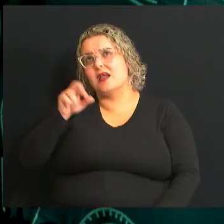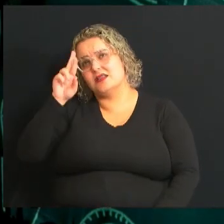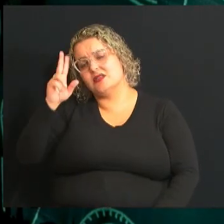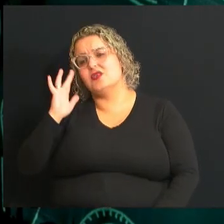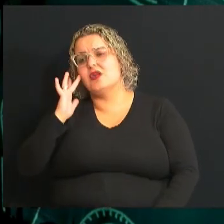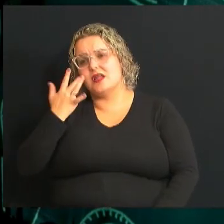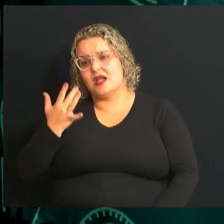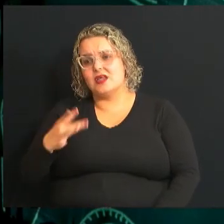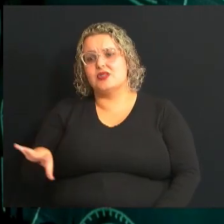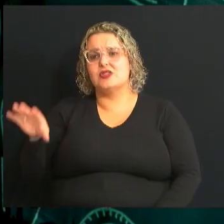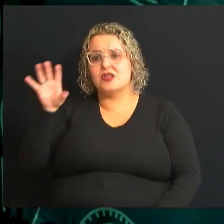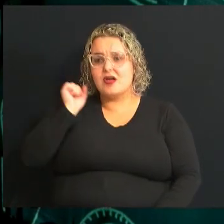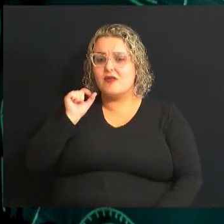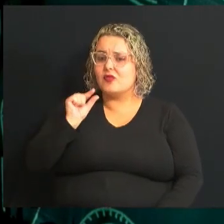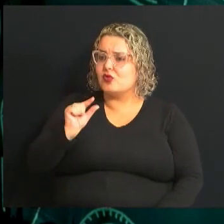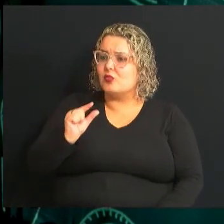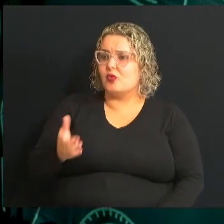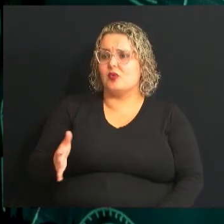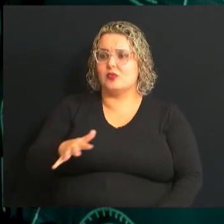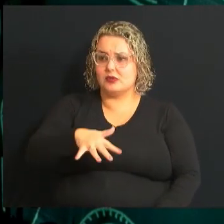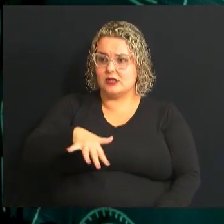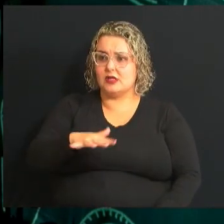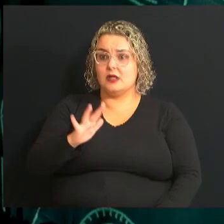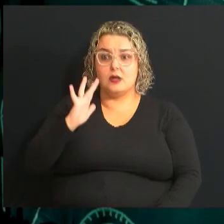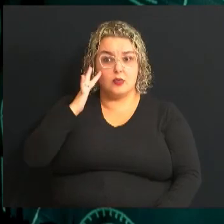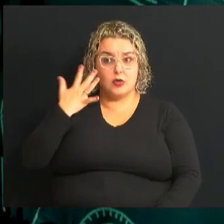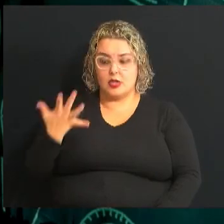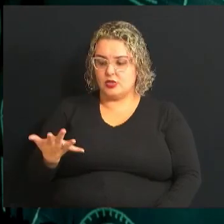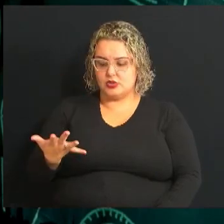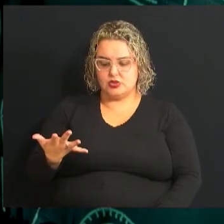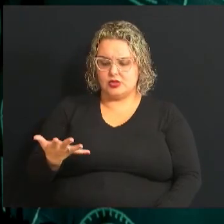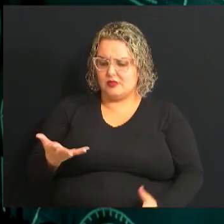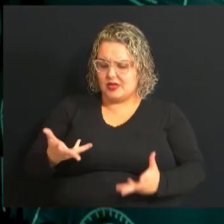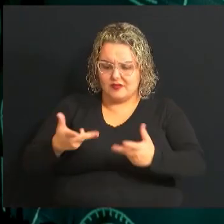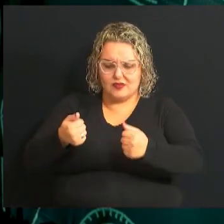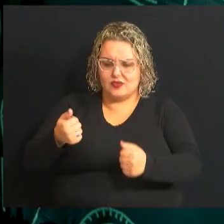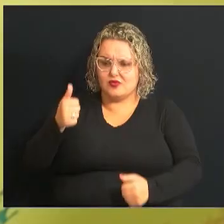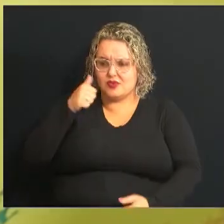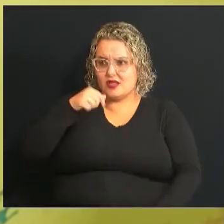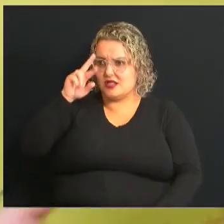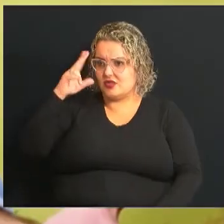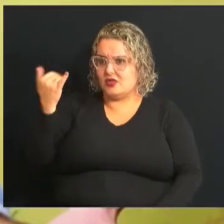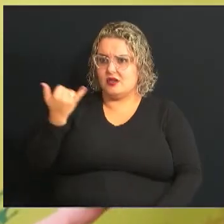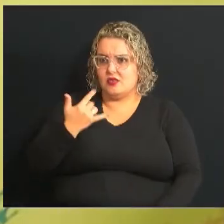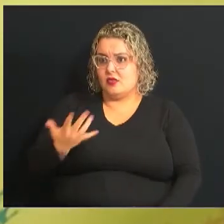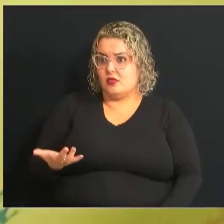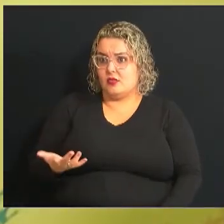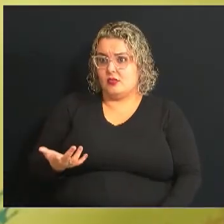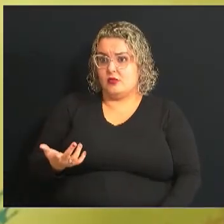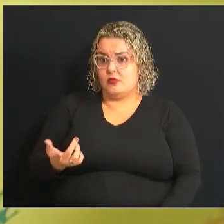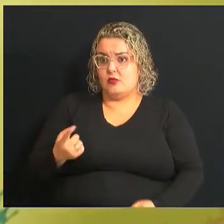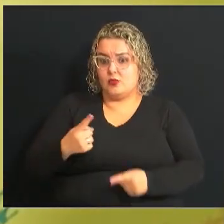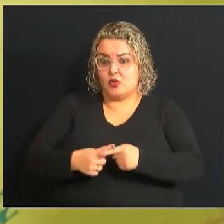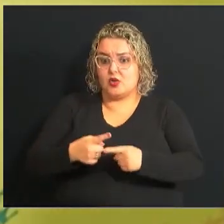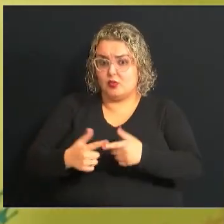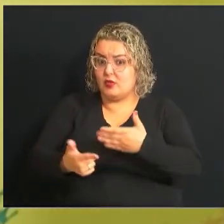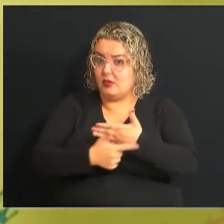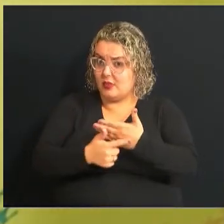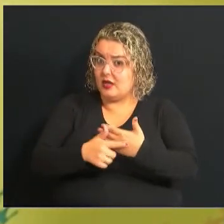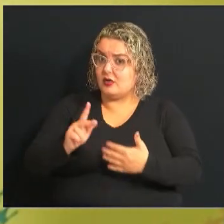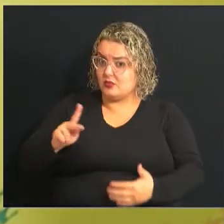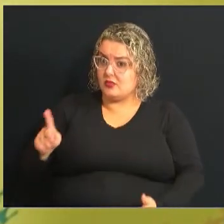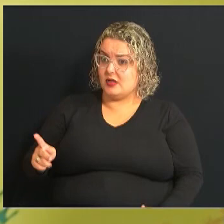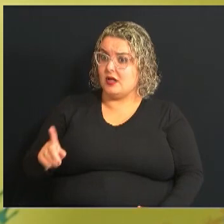sentido? Eu achei fantástico isso que a senhora falou, porque o papel do professor é sempre